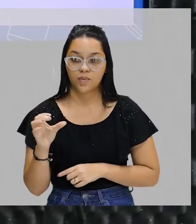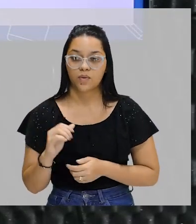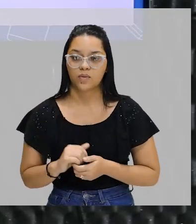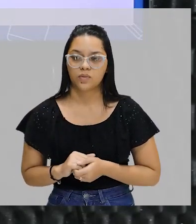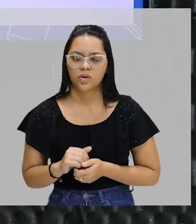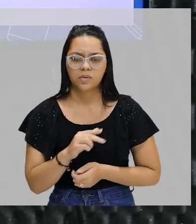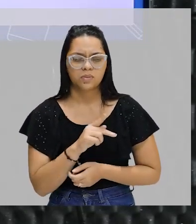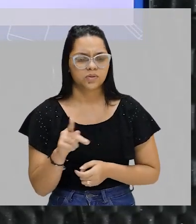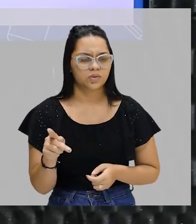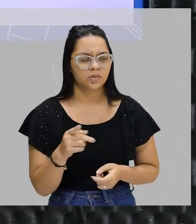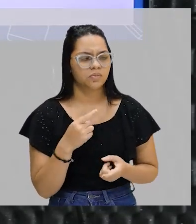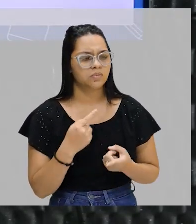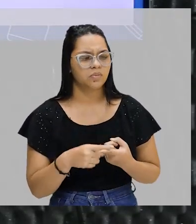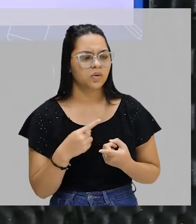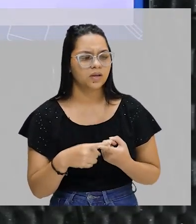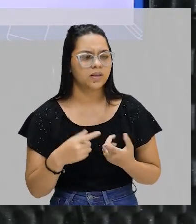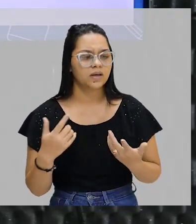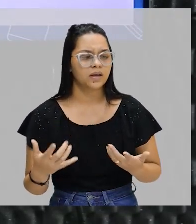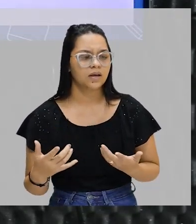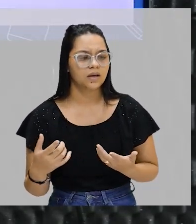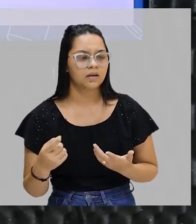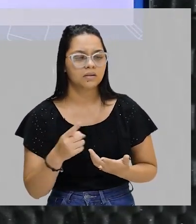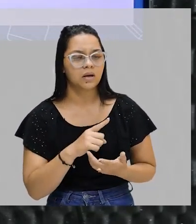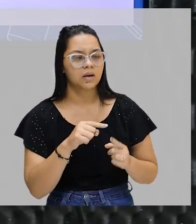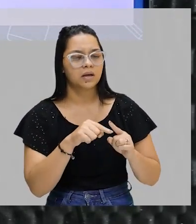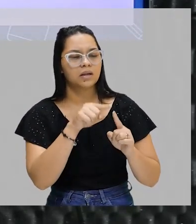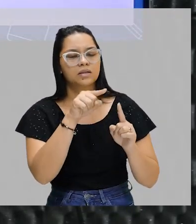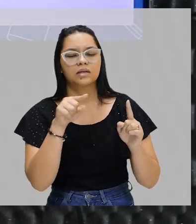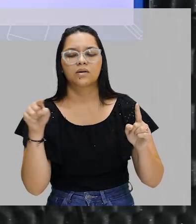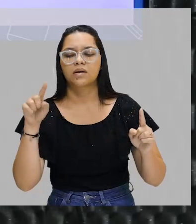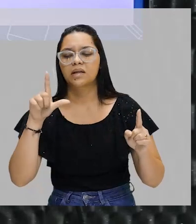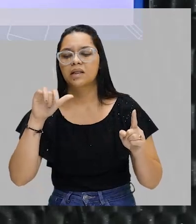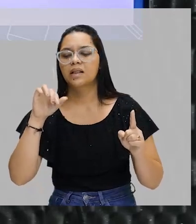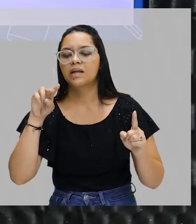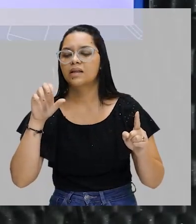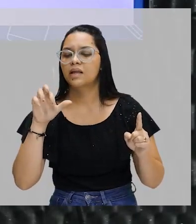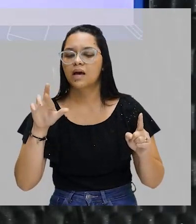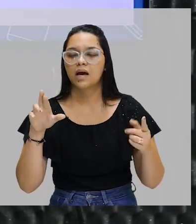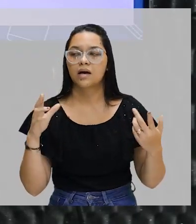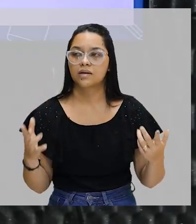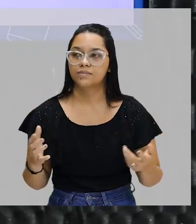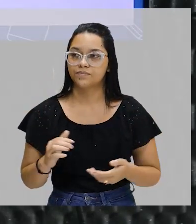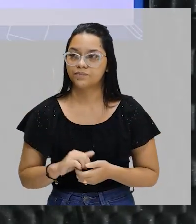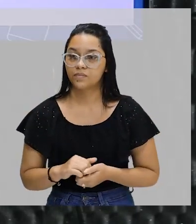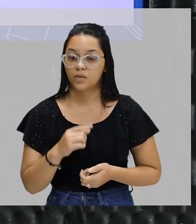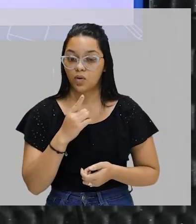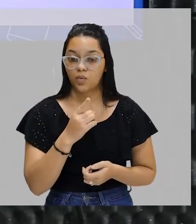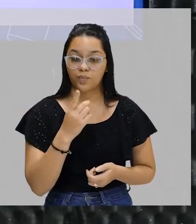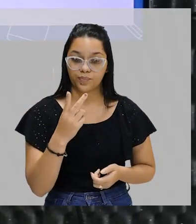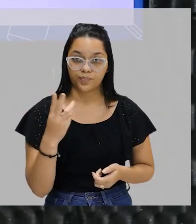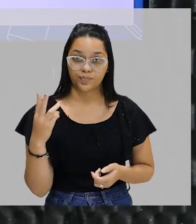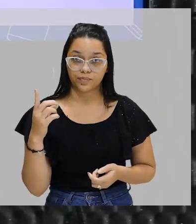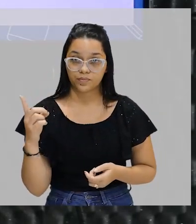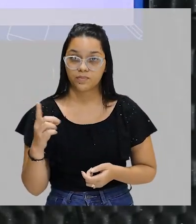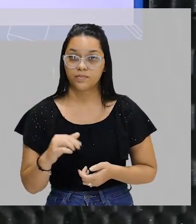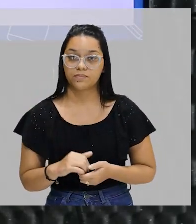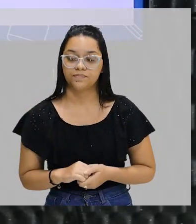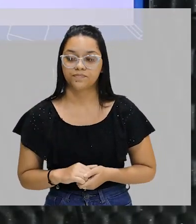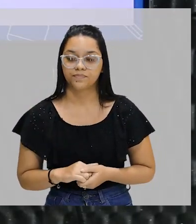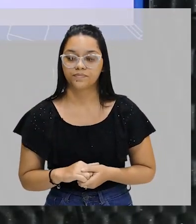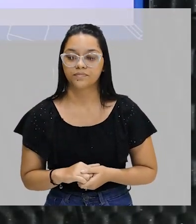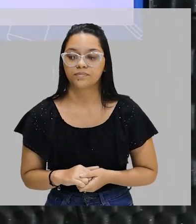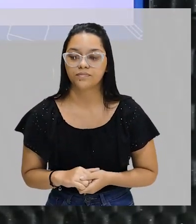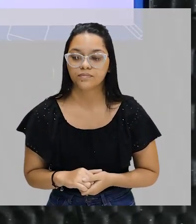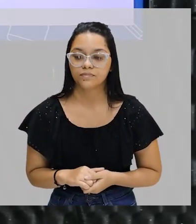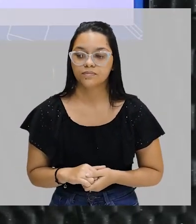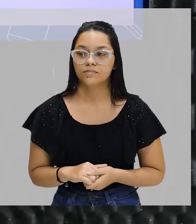Professor Alex, mas por que não aquela sequência linear? Olha só. 1, 2, 3, 4, 5,